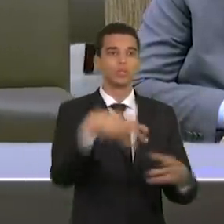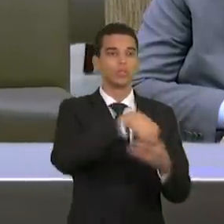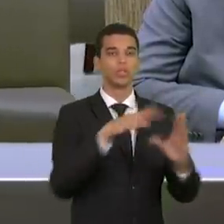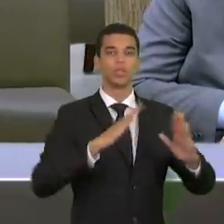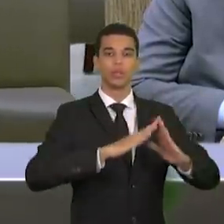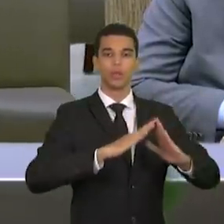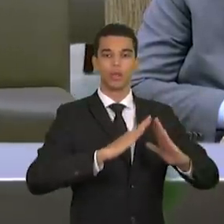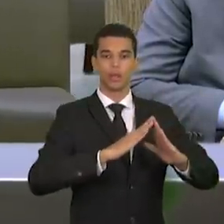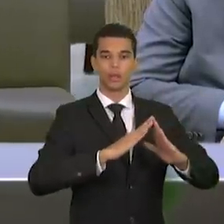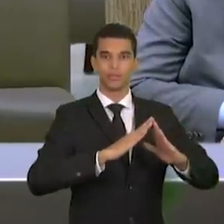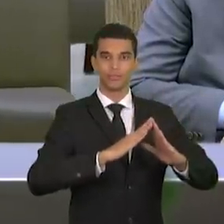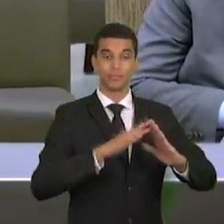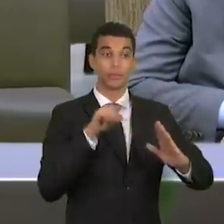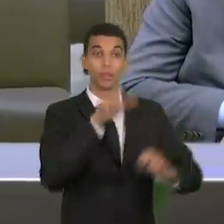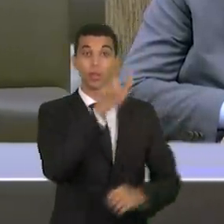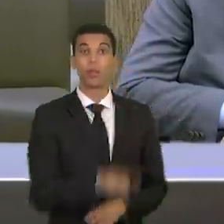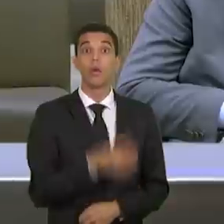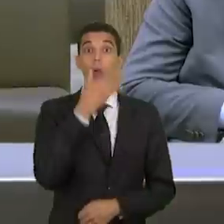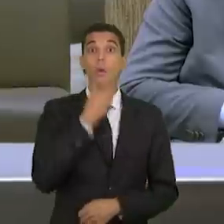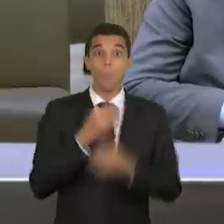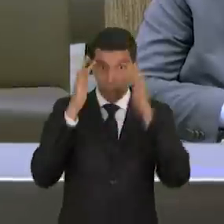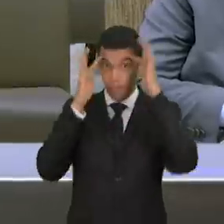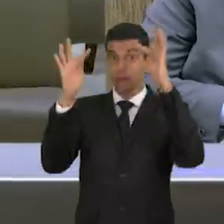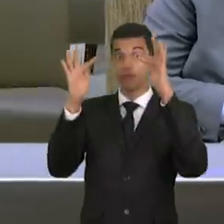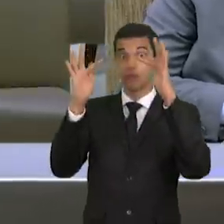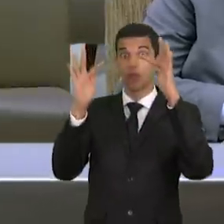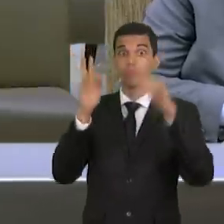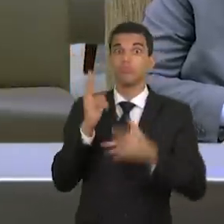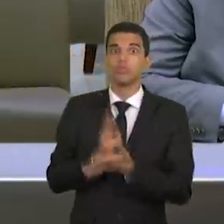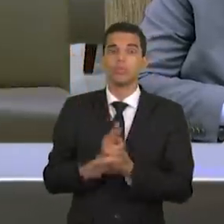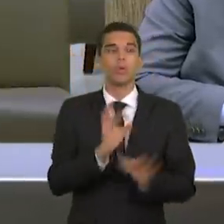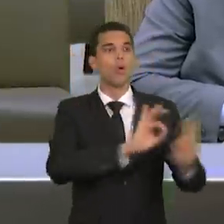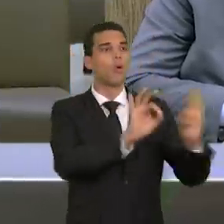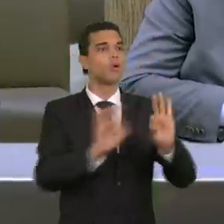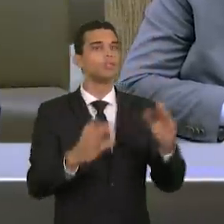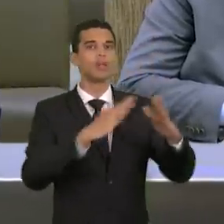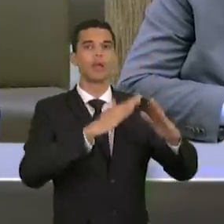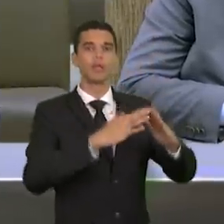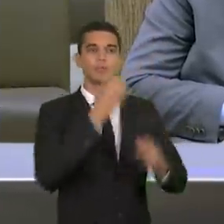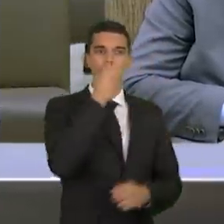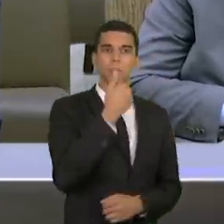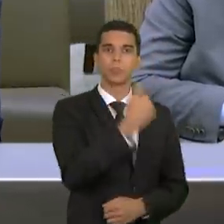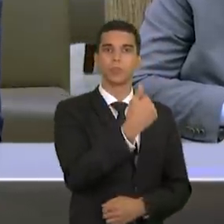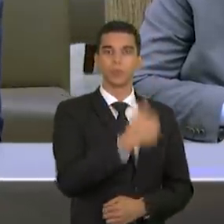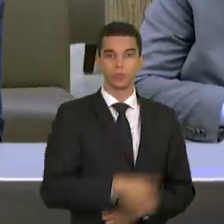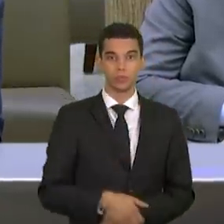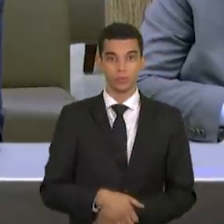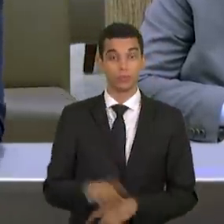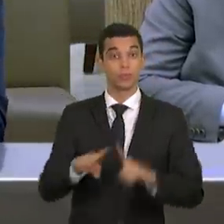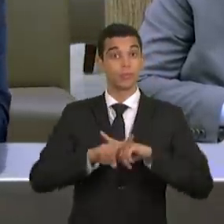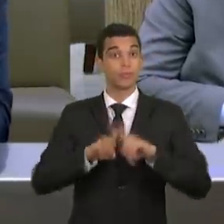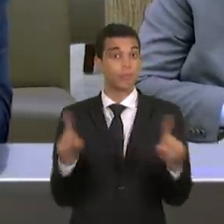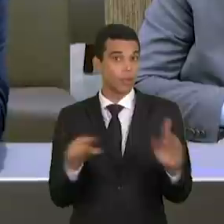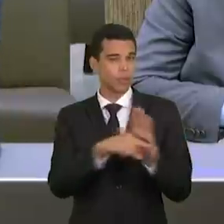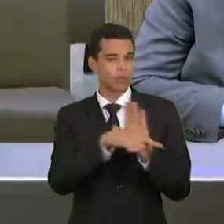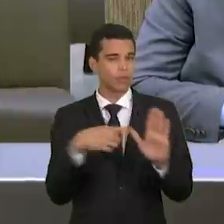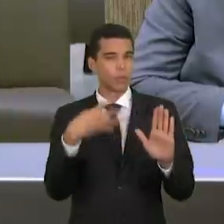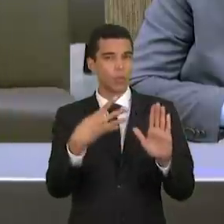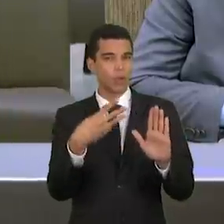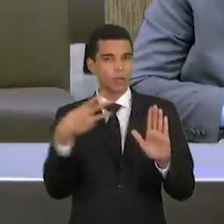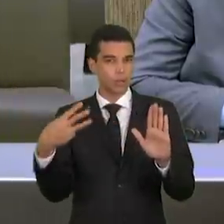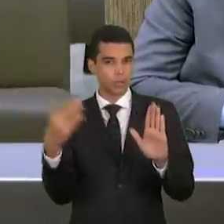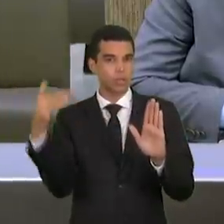do servo fiel. Mas o servo infiel, ele aparece a partir dos versículos 43 ao